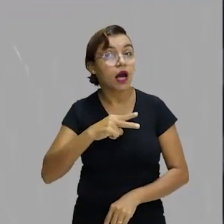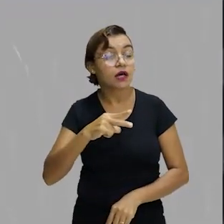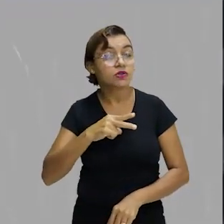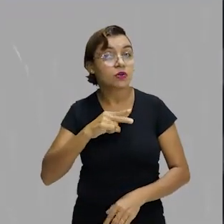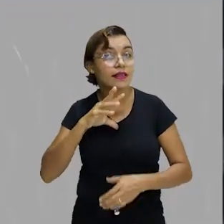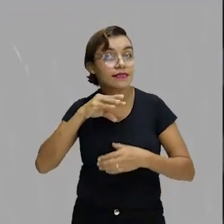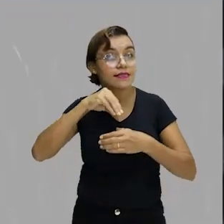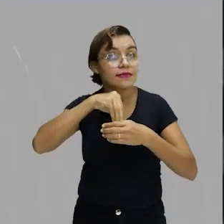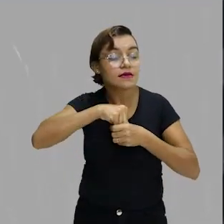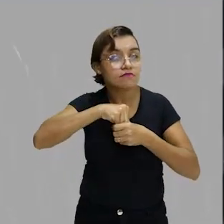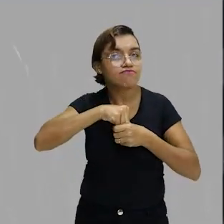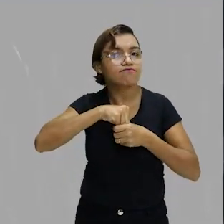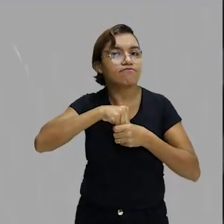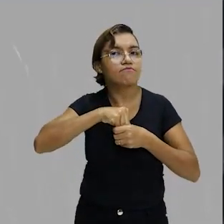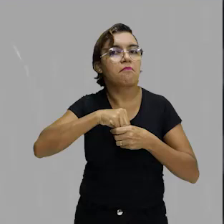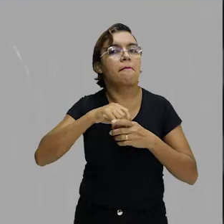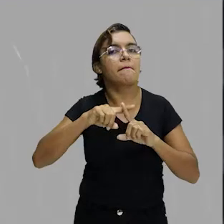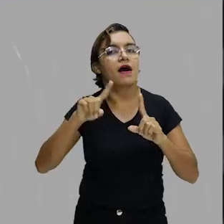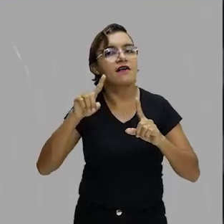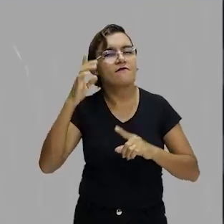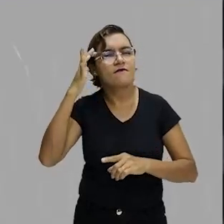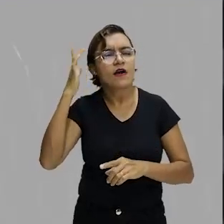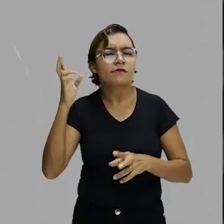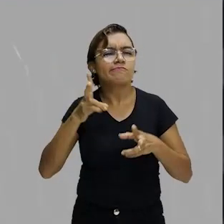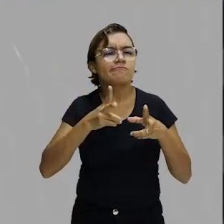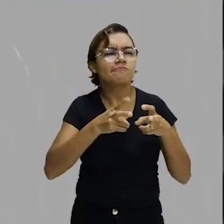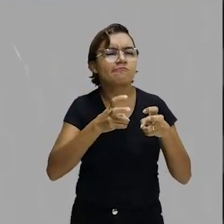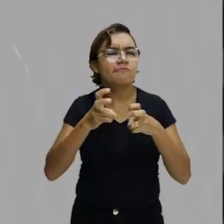Introduzidos, claro, facilmente reconhecíveis